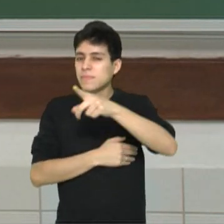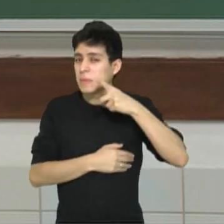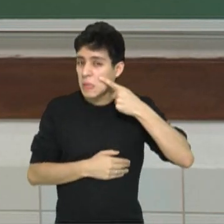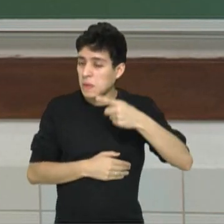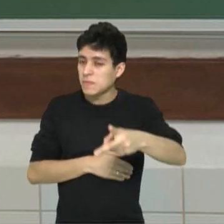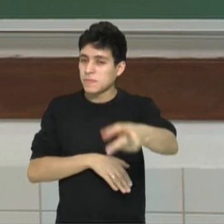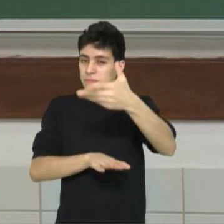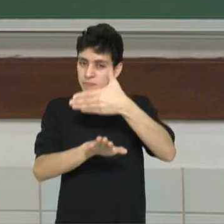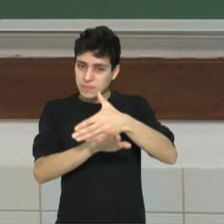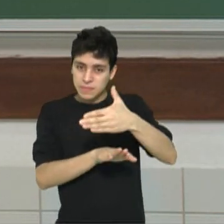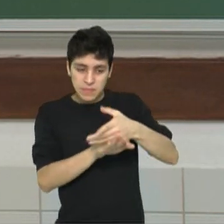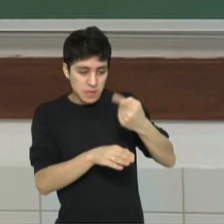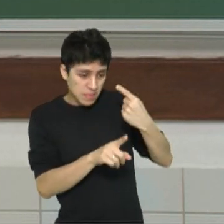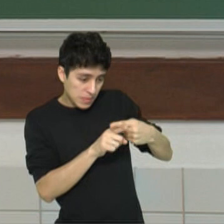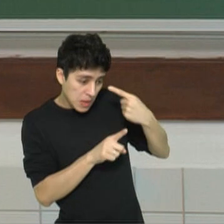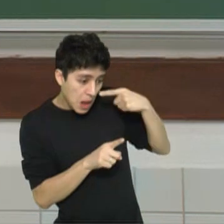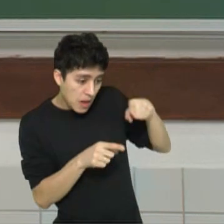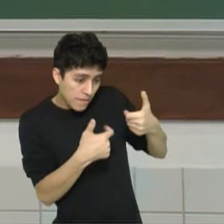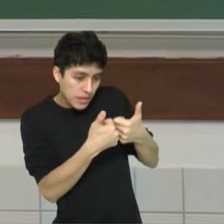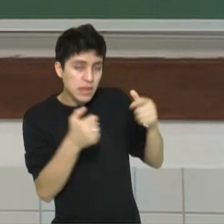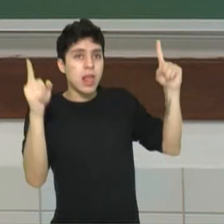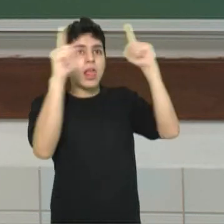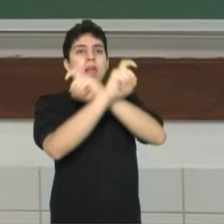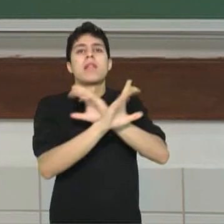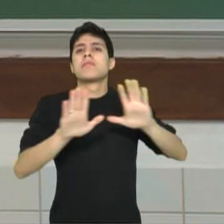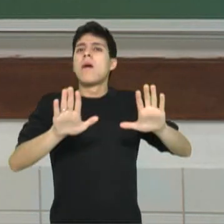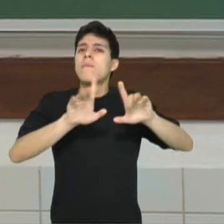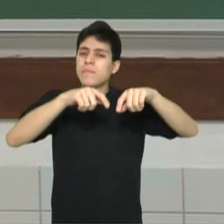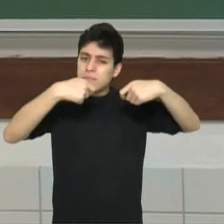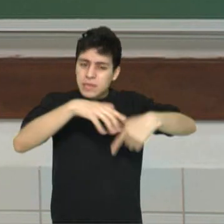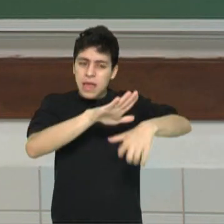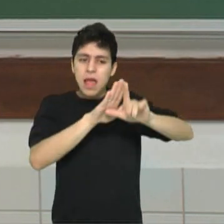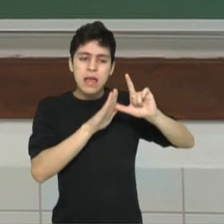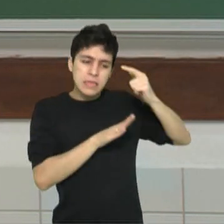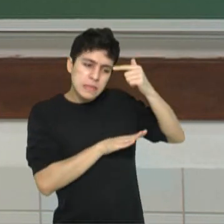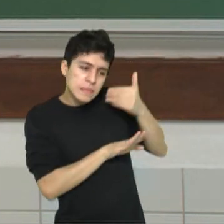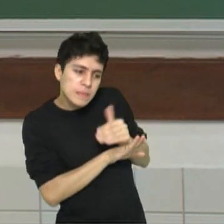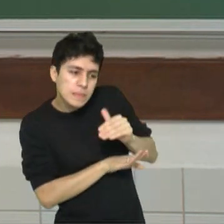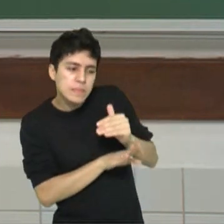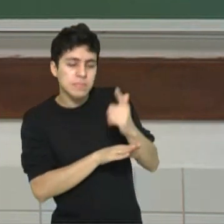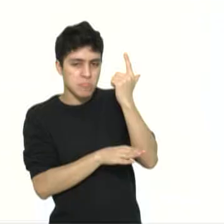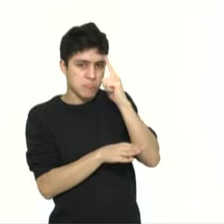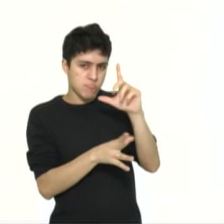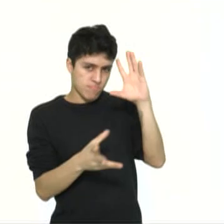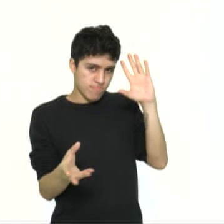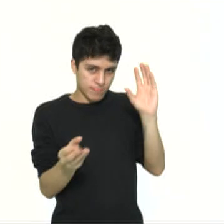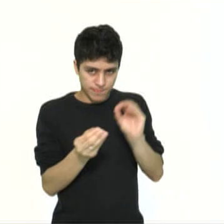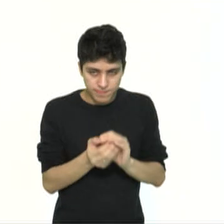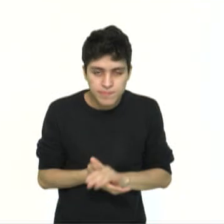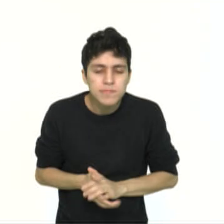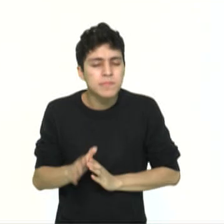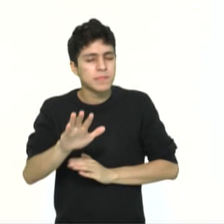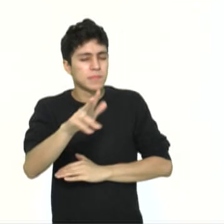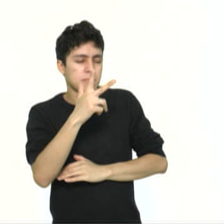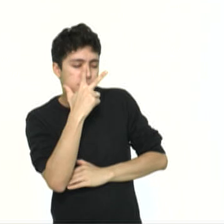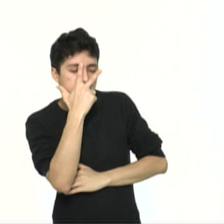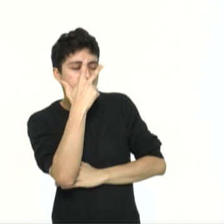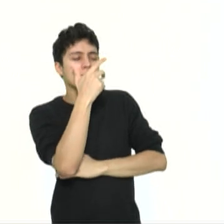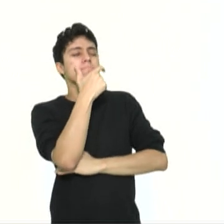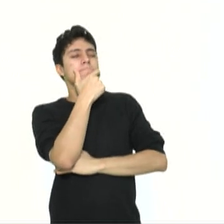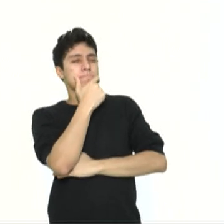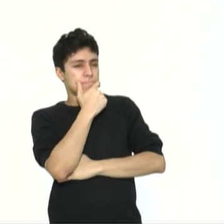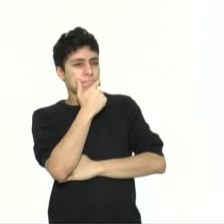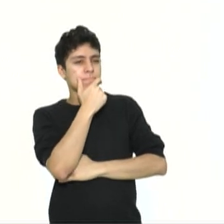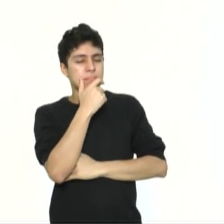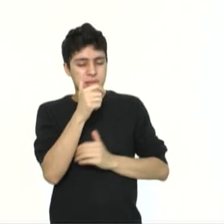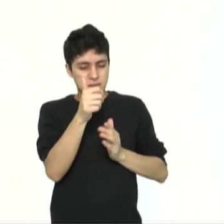Porque física é assim, tá? Não é difícil, mas a gente precisa praticar para pegar o jeito, né? Suponha que um trem-bala gaste